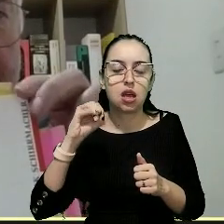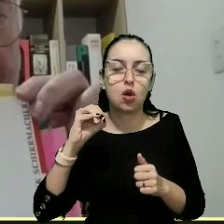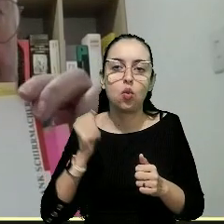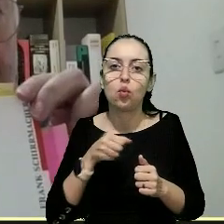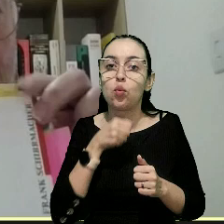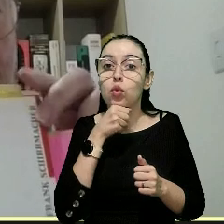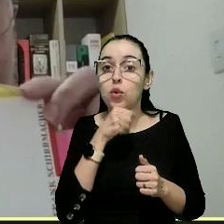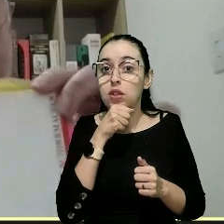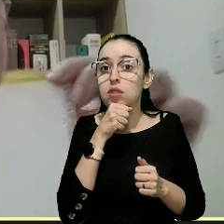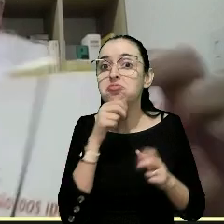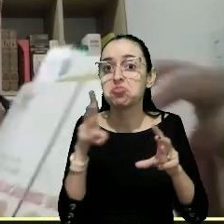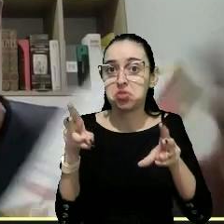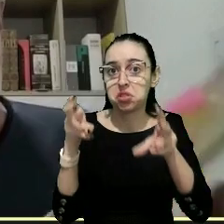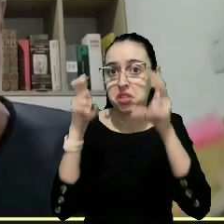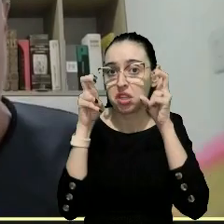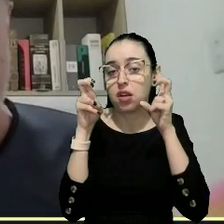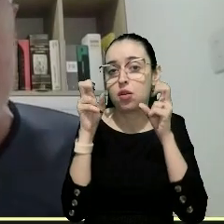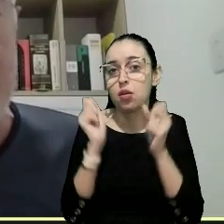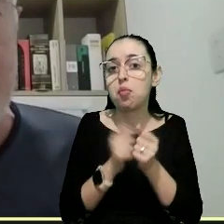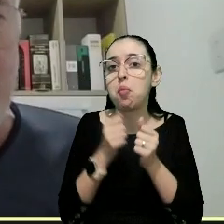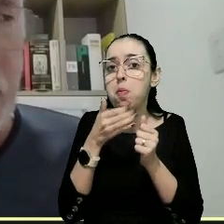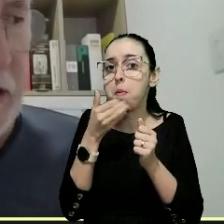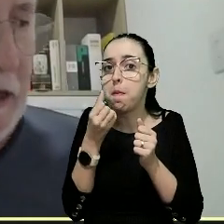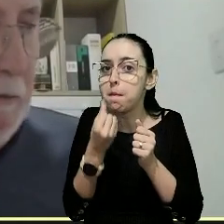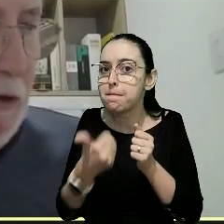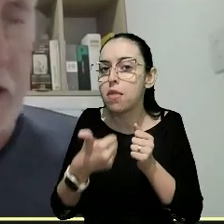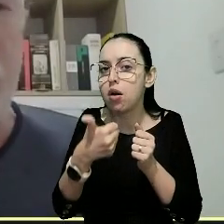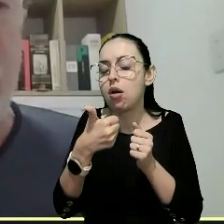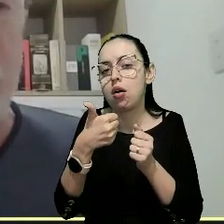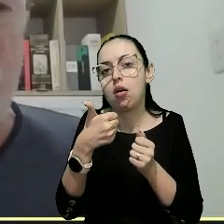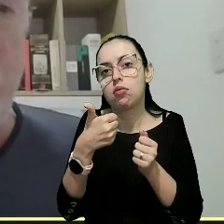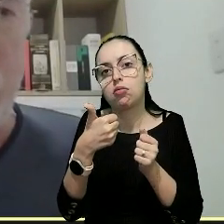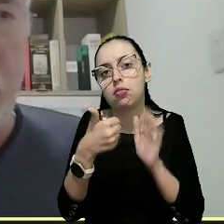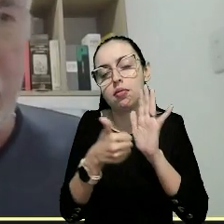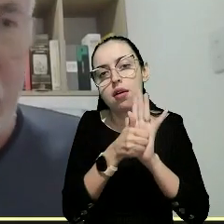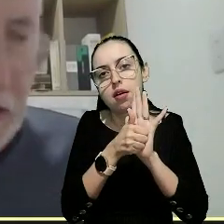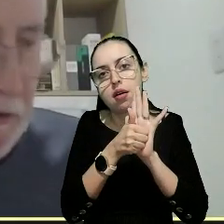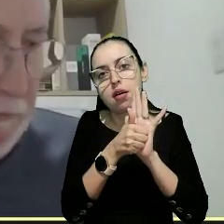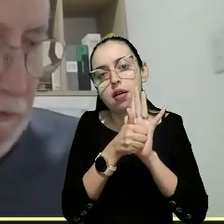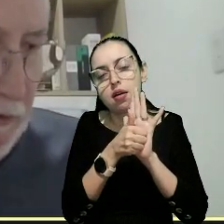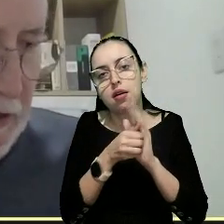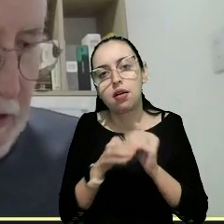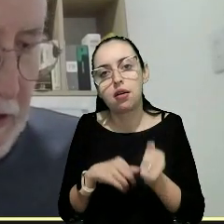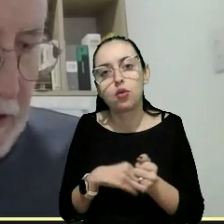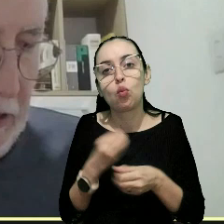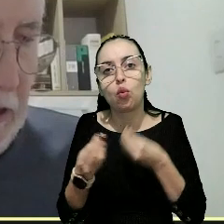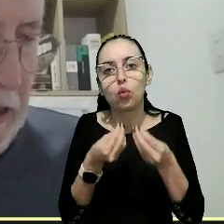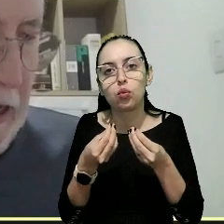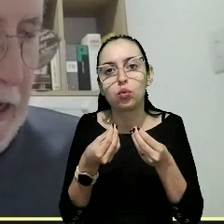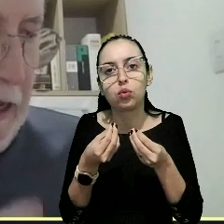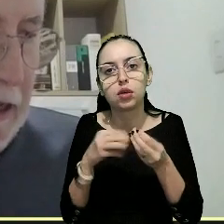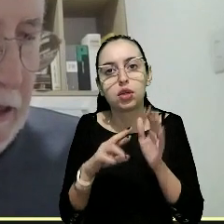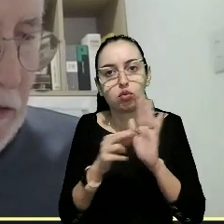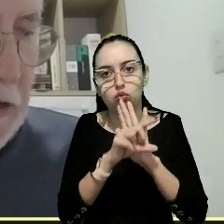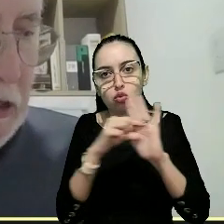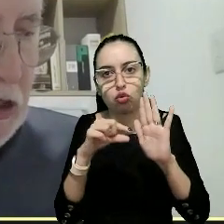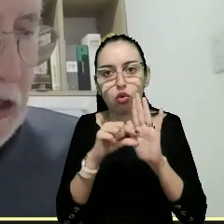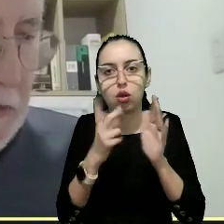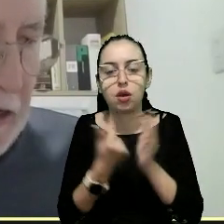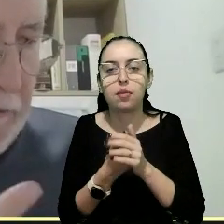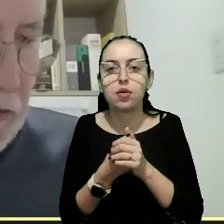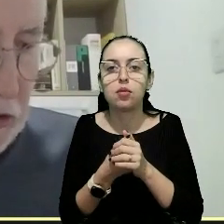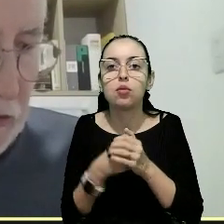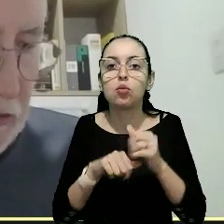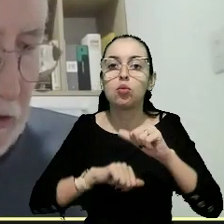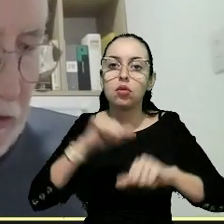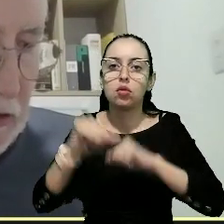Que é realmente bastante interessante, porque ele mostra o lado positivo que é, e como ele